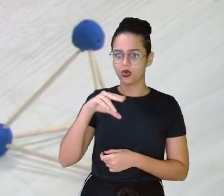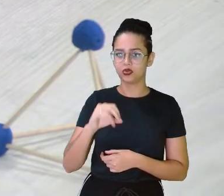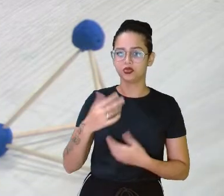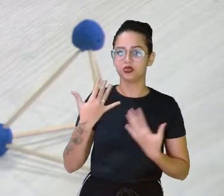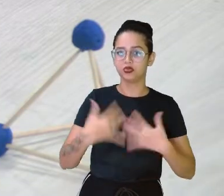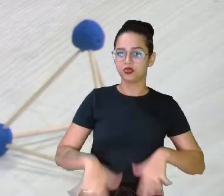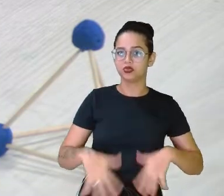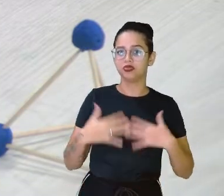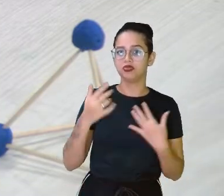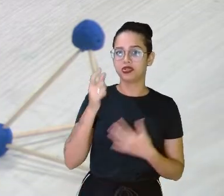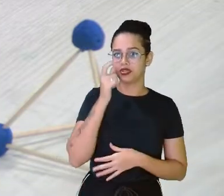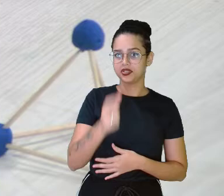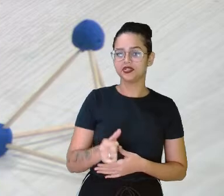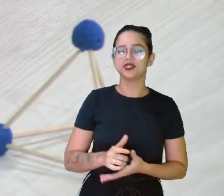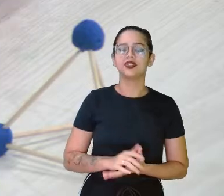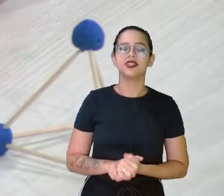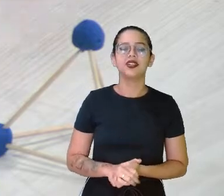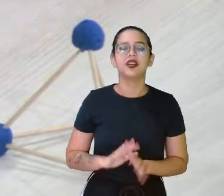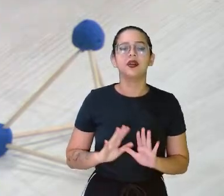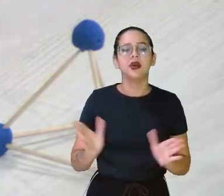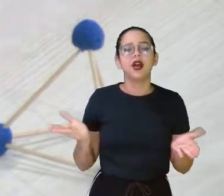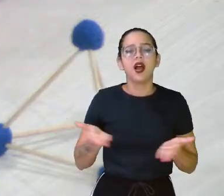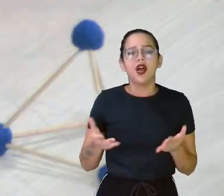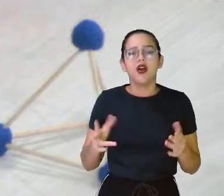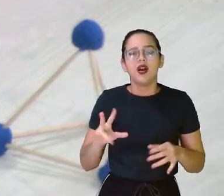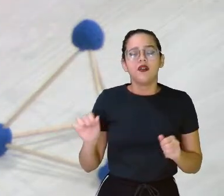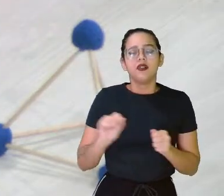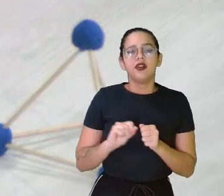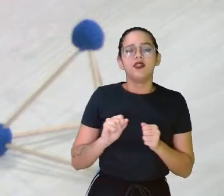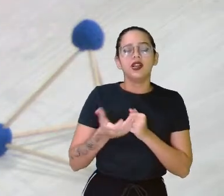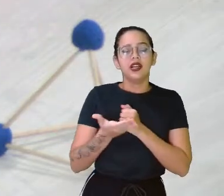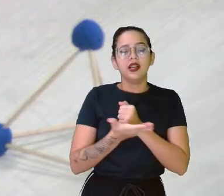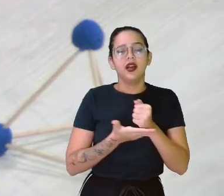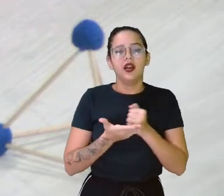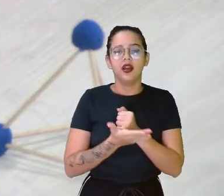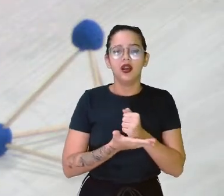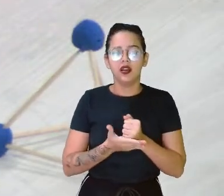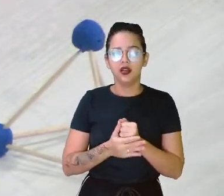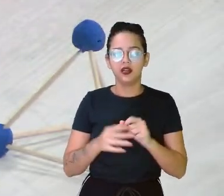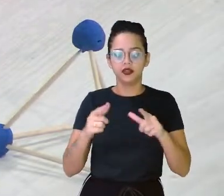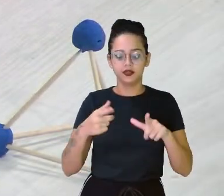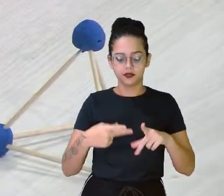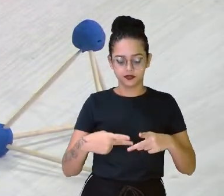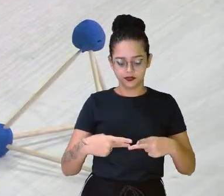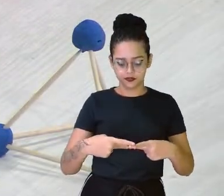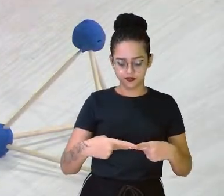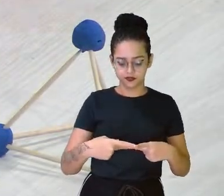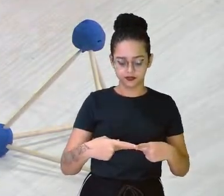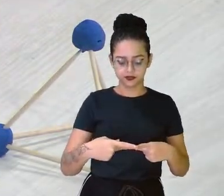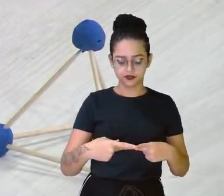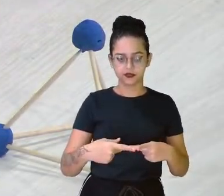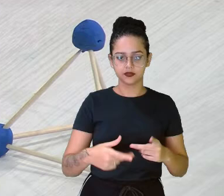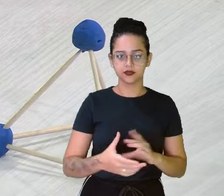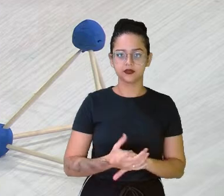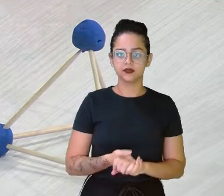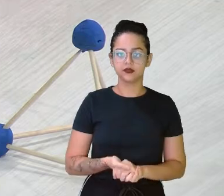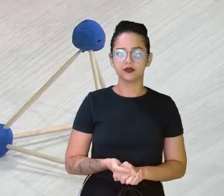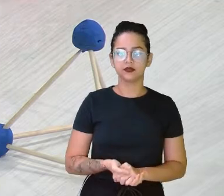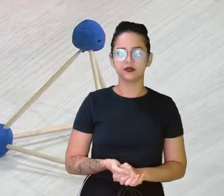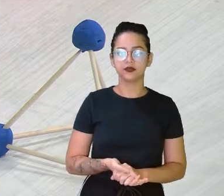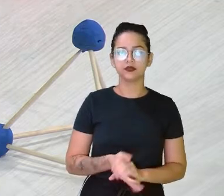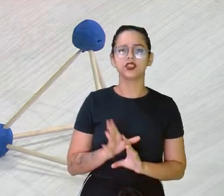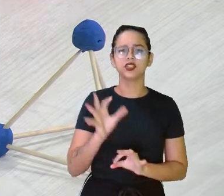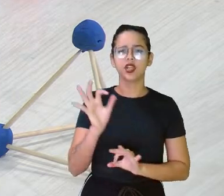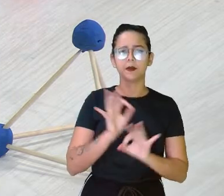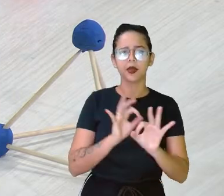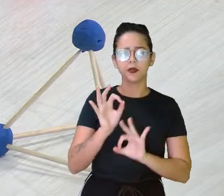Bem interessante. Mas agora a gente vai montar uma de base quadrada. Vamos lá. Eu já preparei